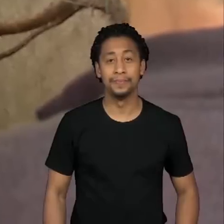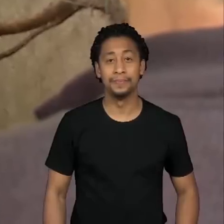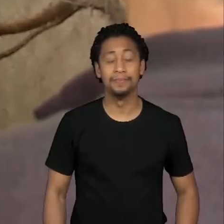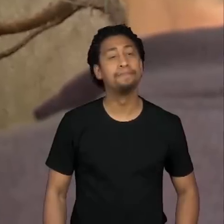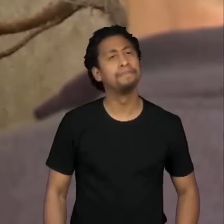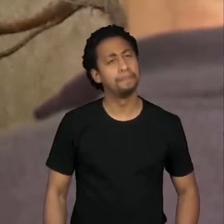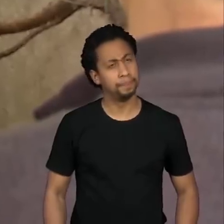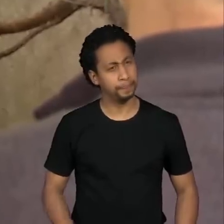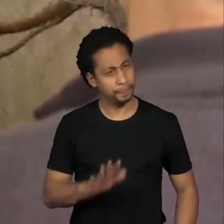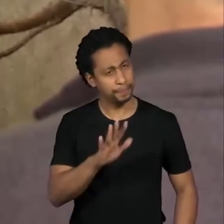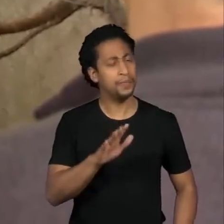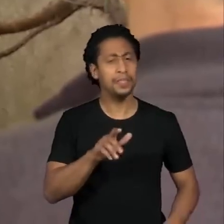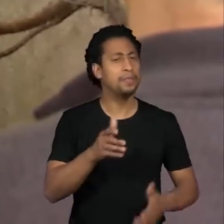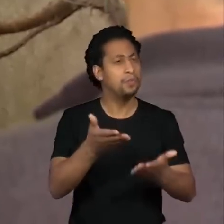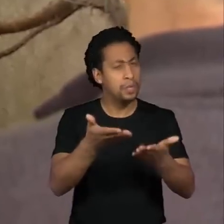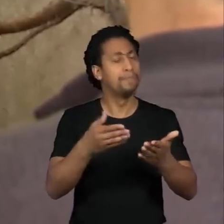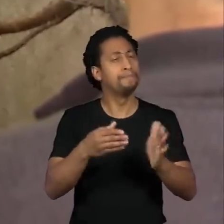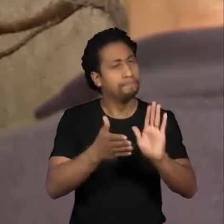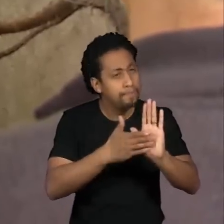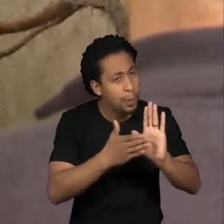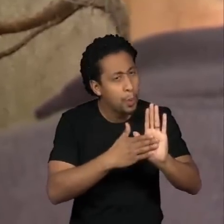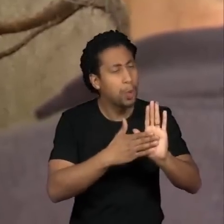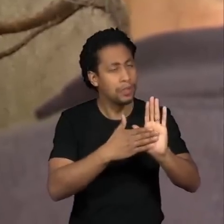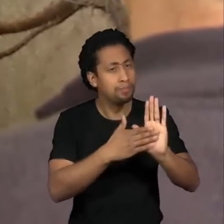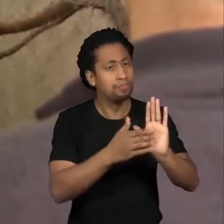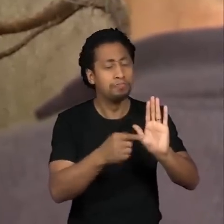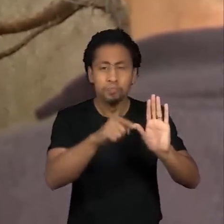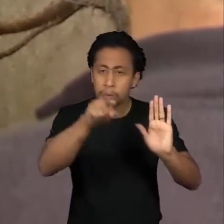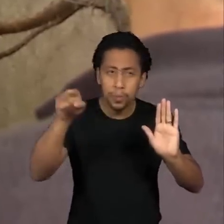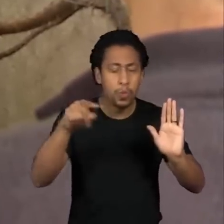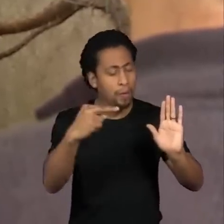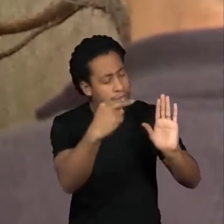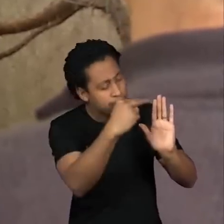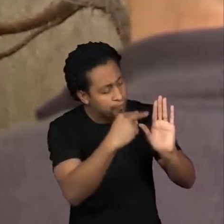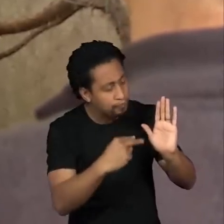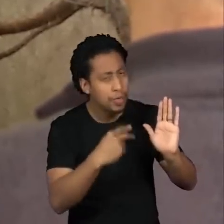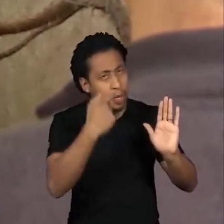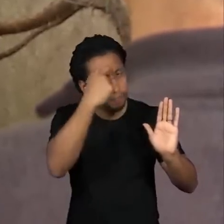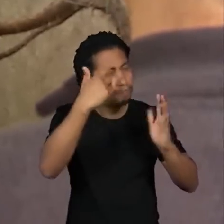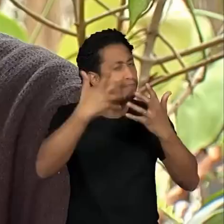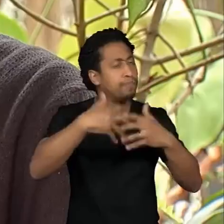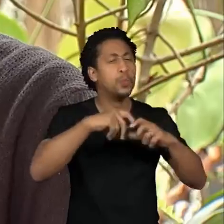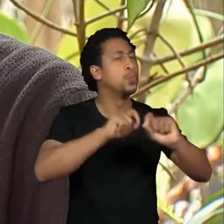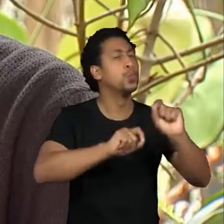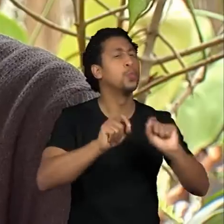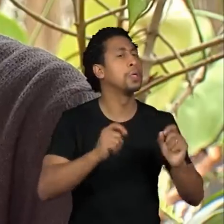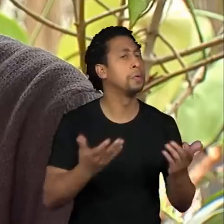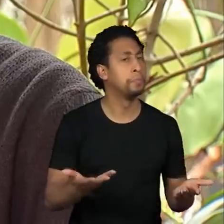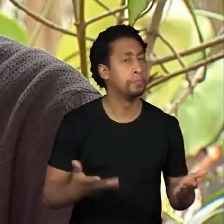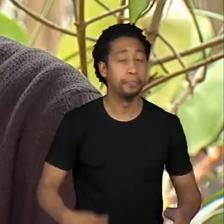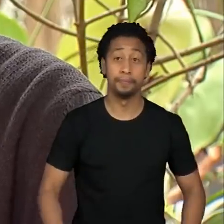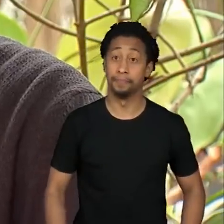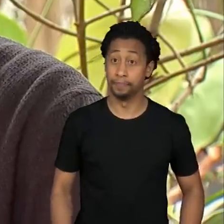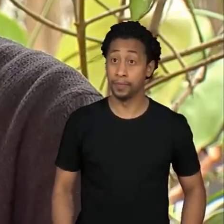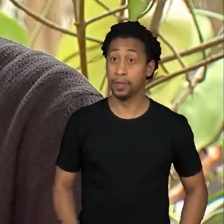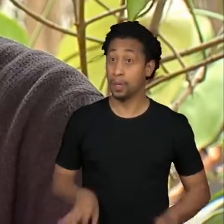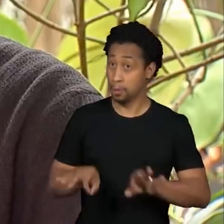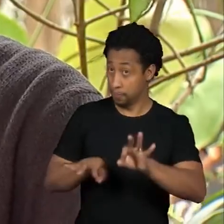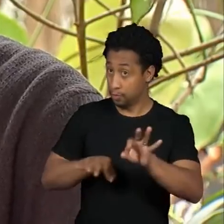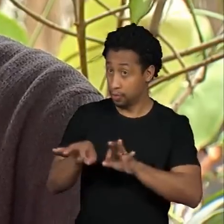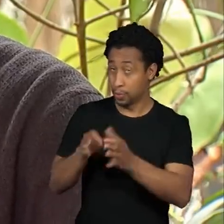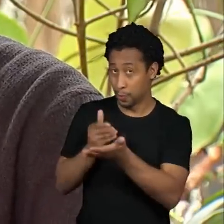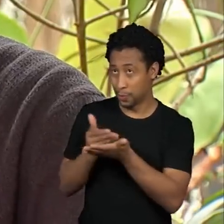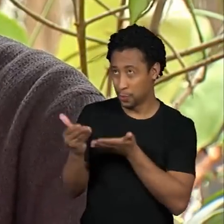Qual é a reflexão que você propõe com esse projeto Cultura do Desperdício? Esse projeto começou quando eu conheci a